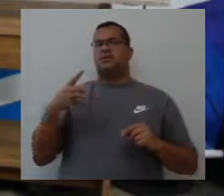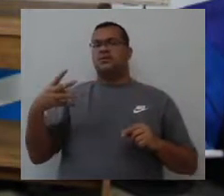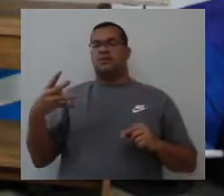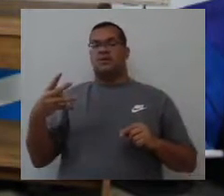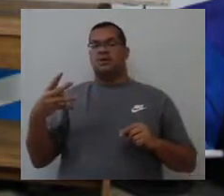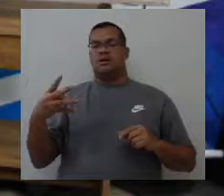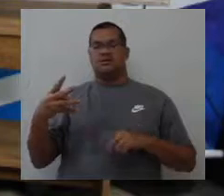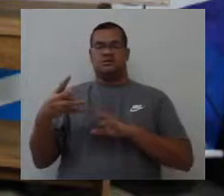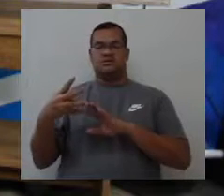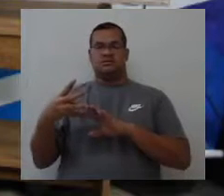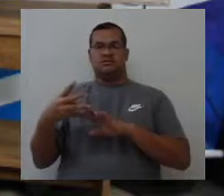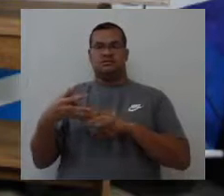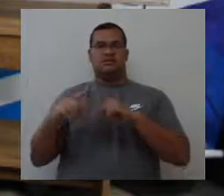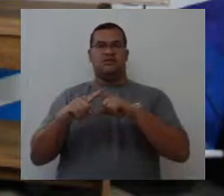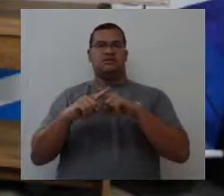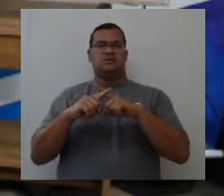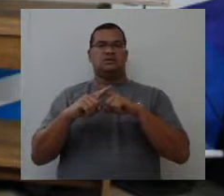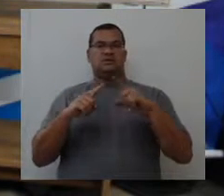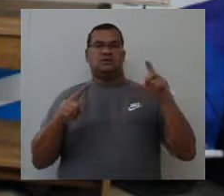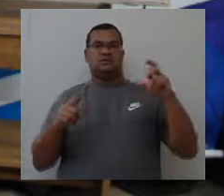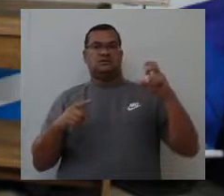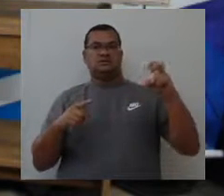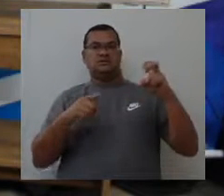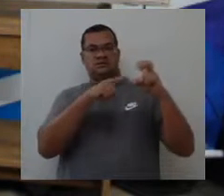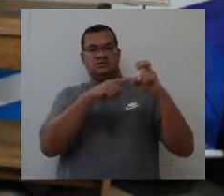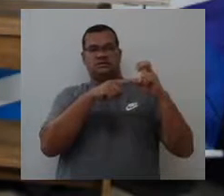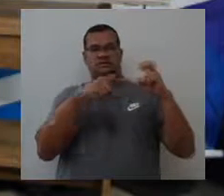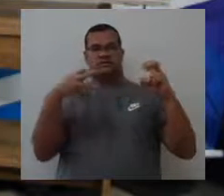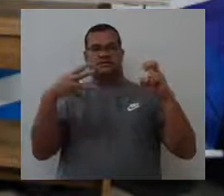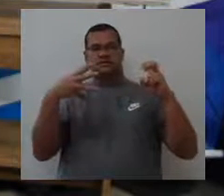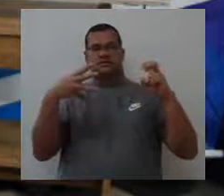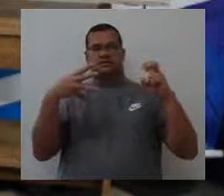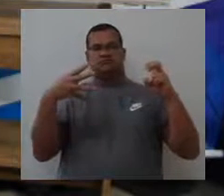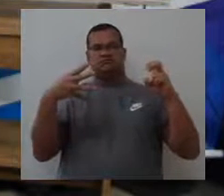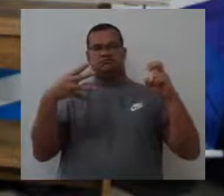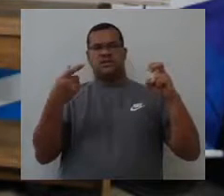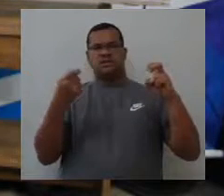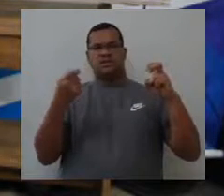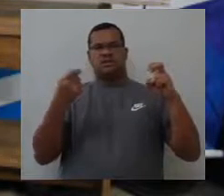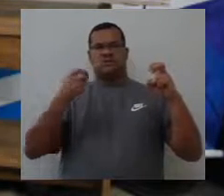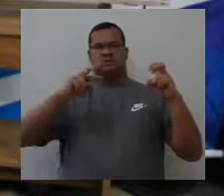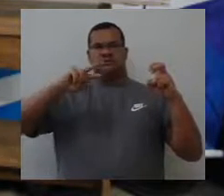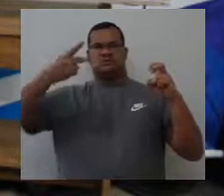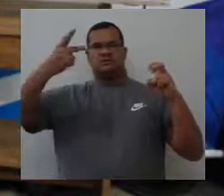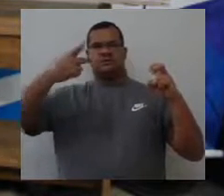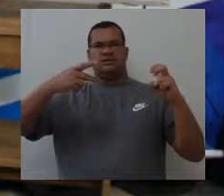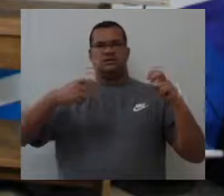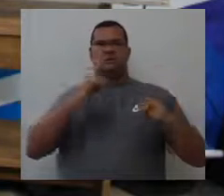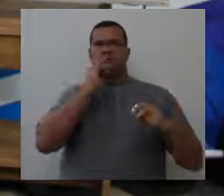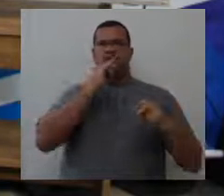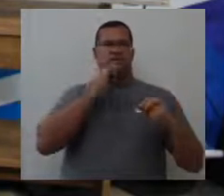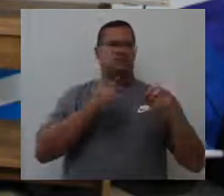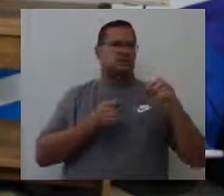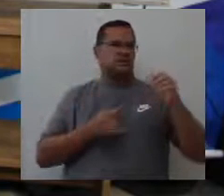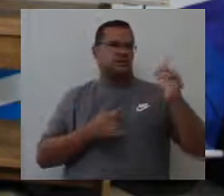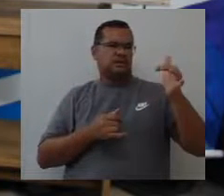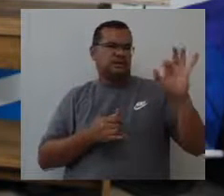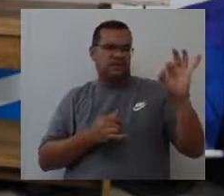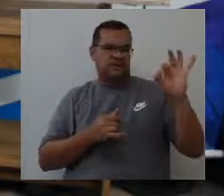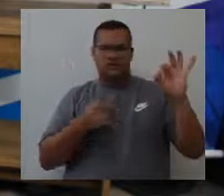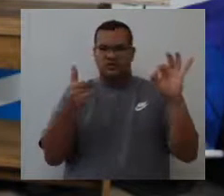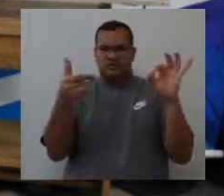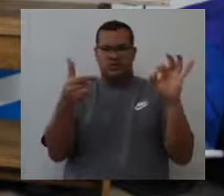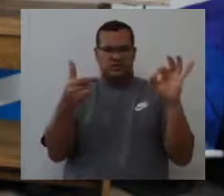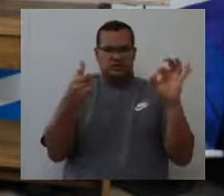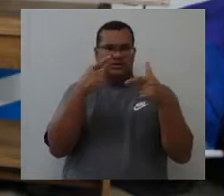o resultado de vezes que o número 20 é maior que o número 5. Se eu pegar o número 10 e o número 2, quando eu divido